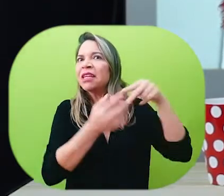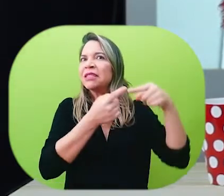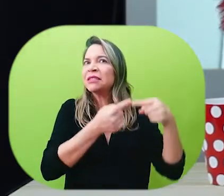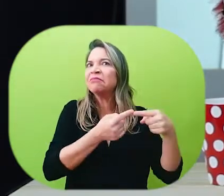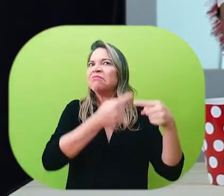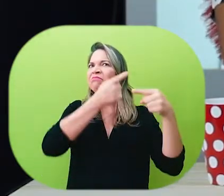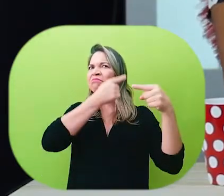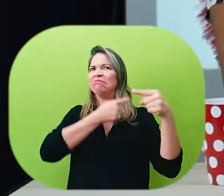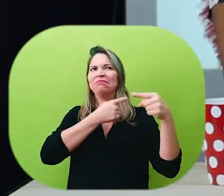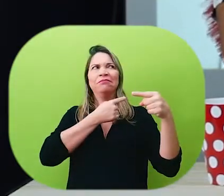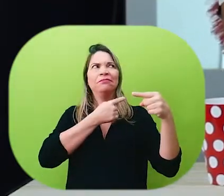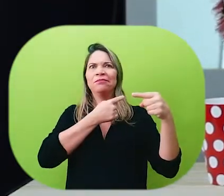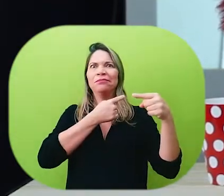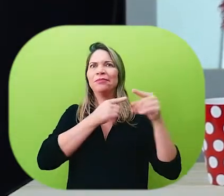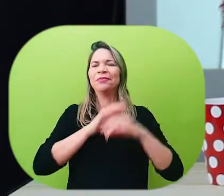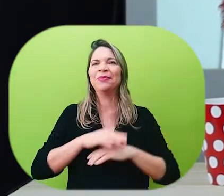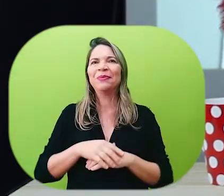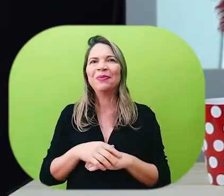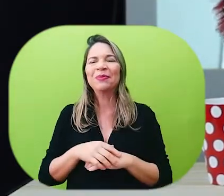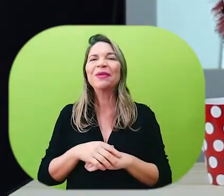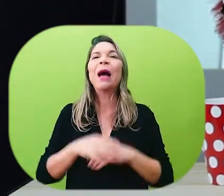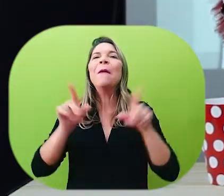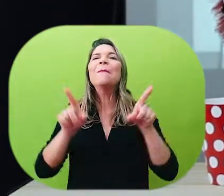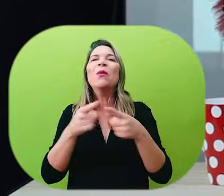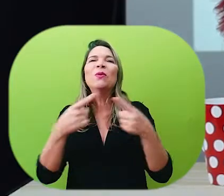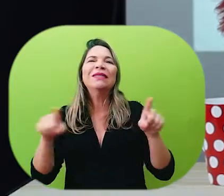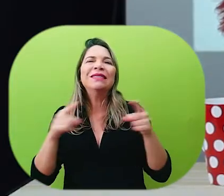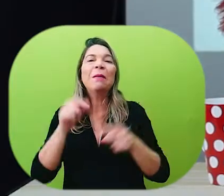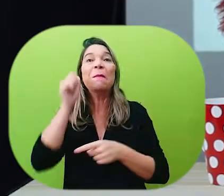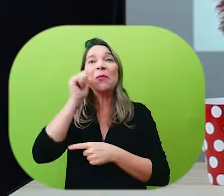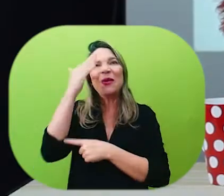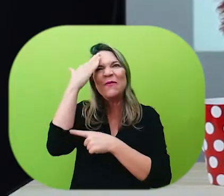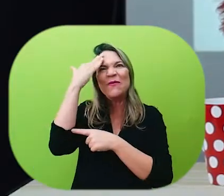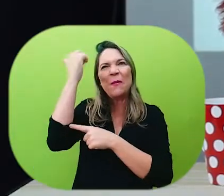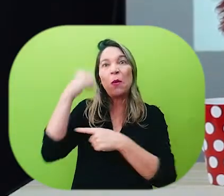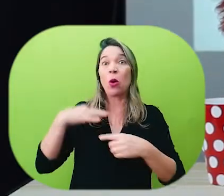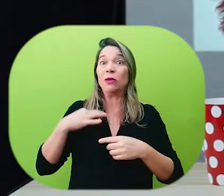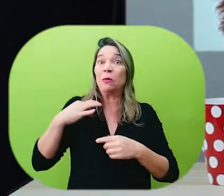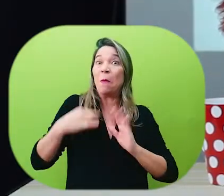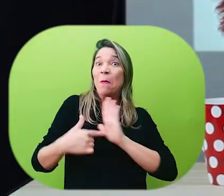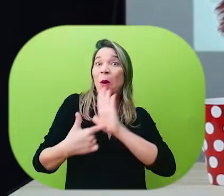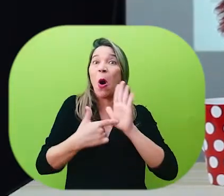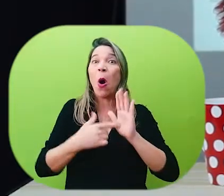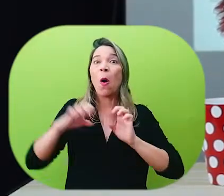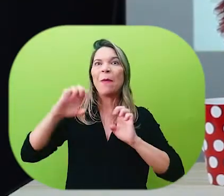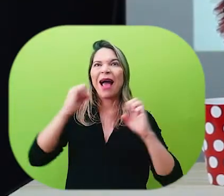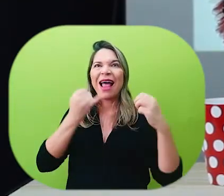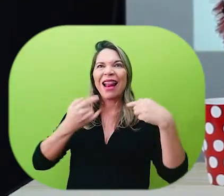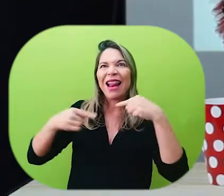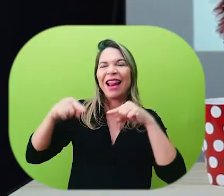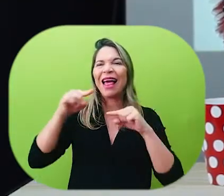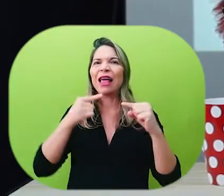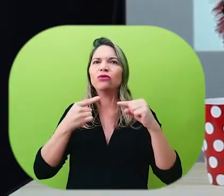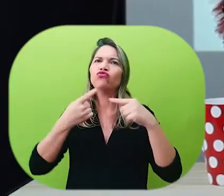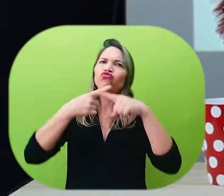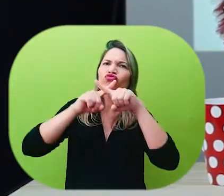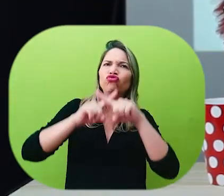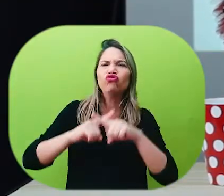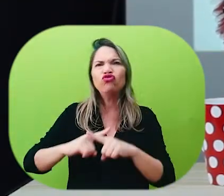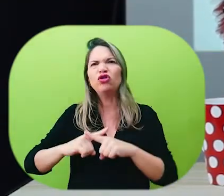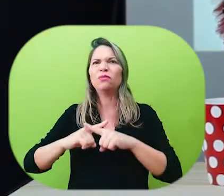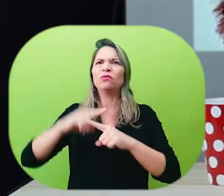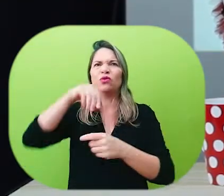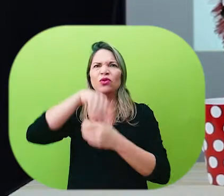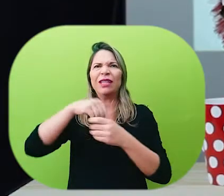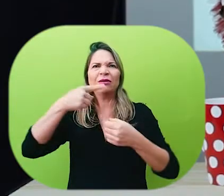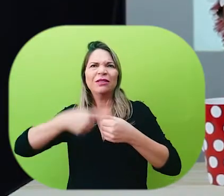faz regressão virtual no clima da semana passada. Música. A Diva Elétrica lança Fantasia de Elétrons um dia após